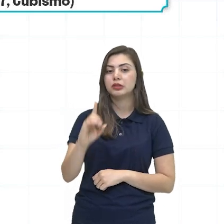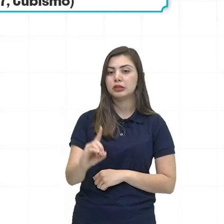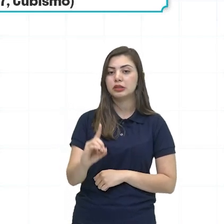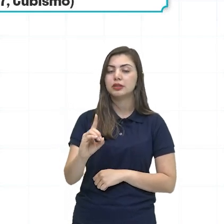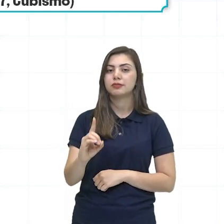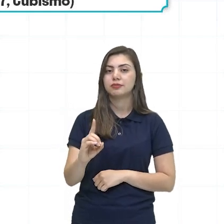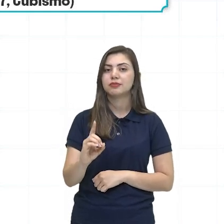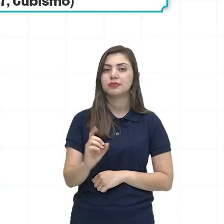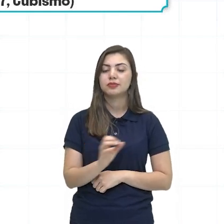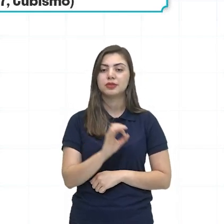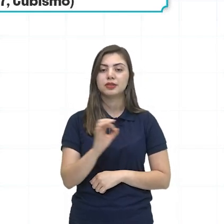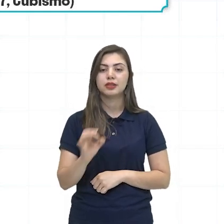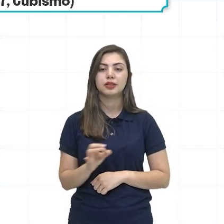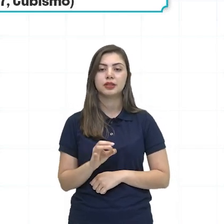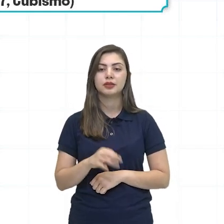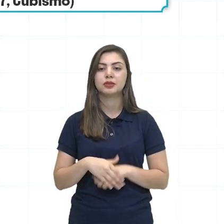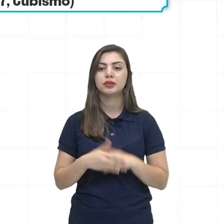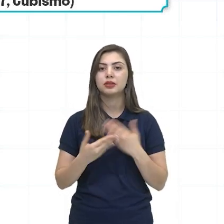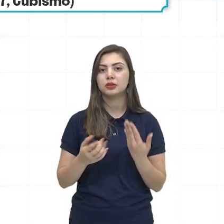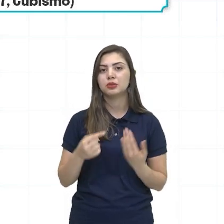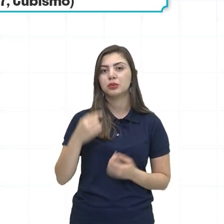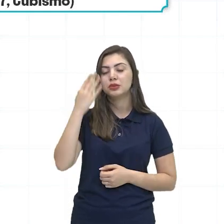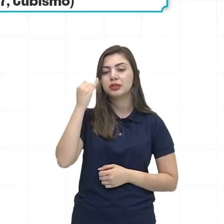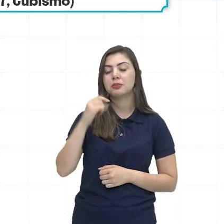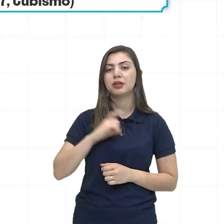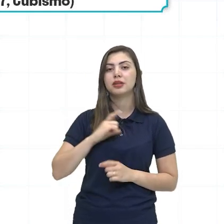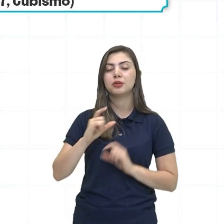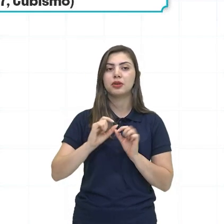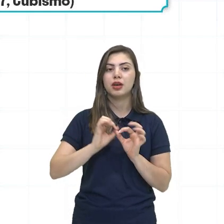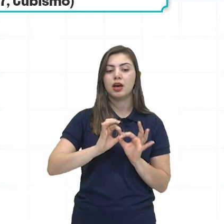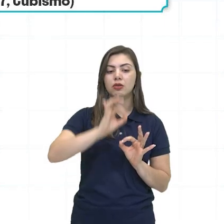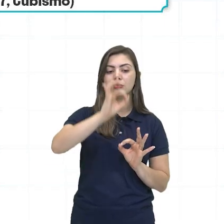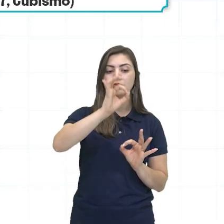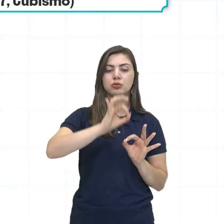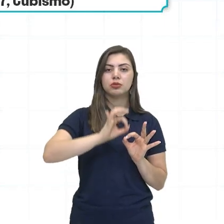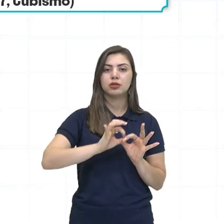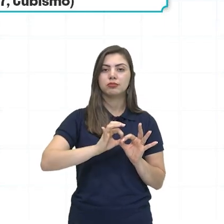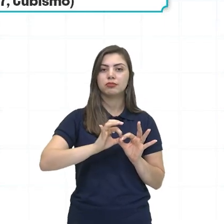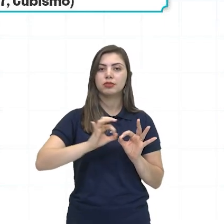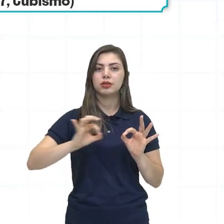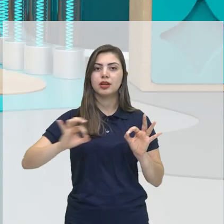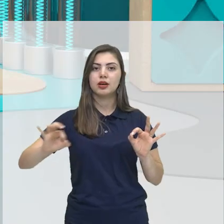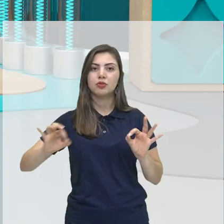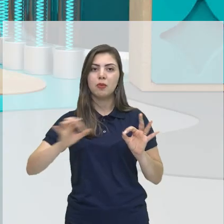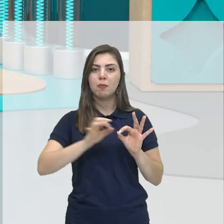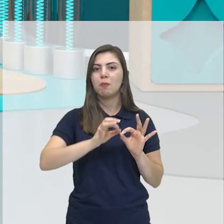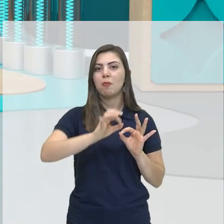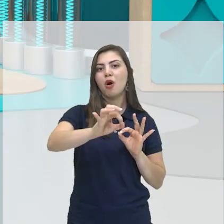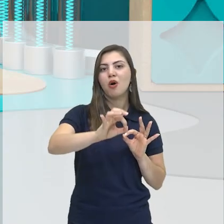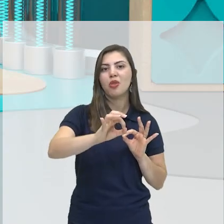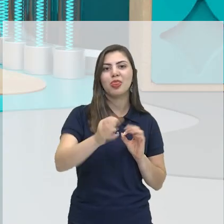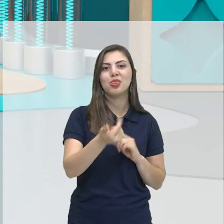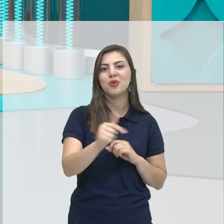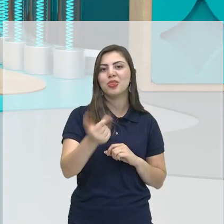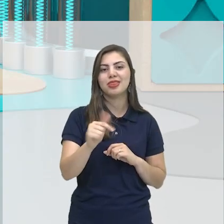do cubismo, desse movimento artístico do cubismo. Vamos lá. A primeira delas que a gente pode citar é